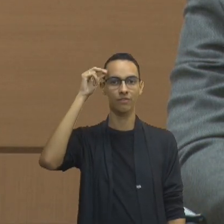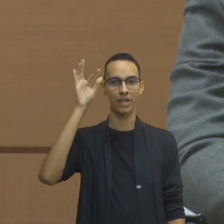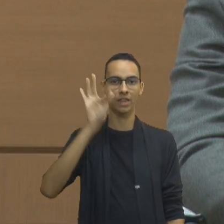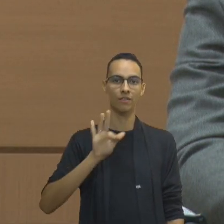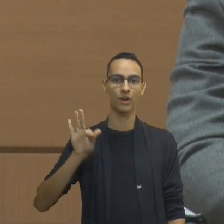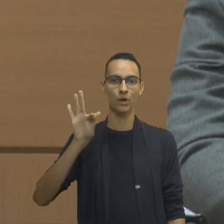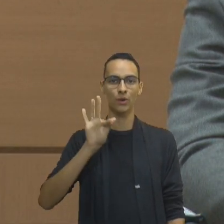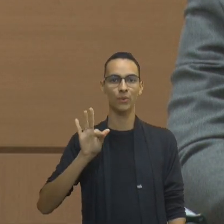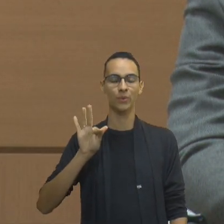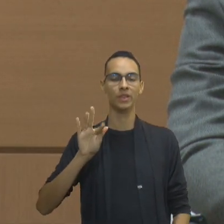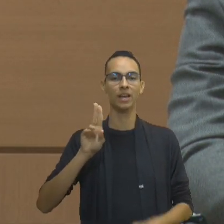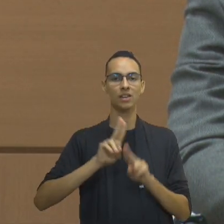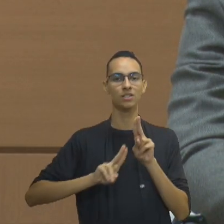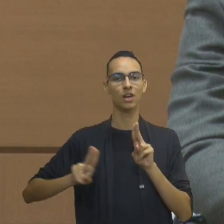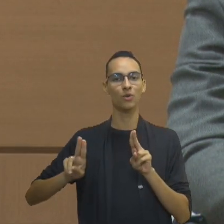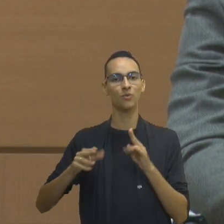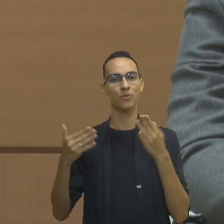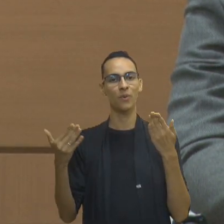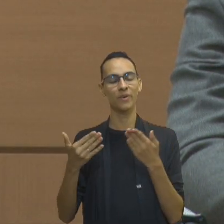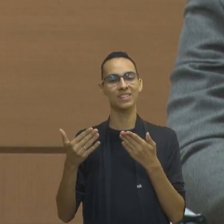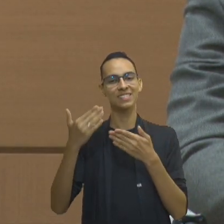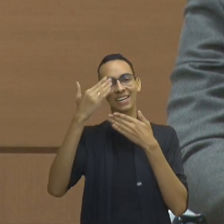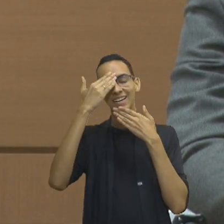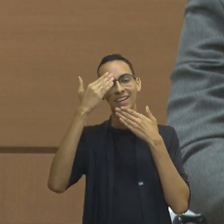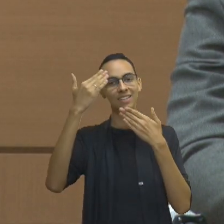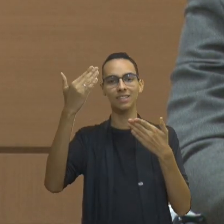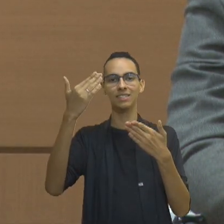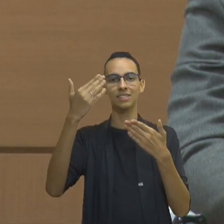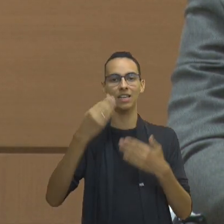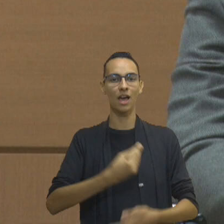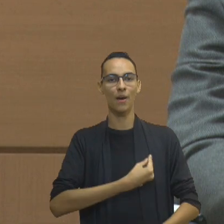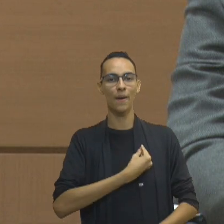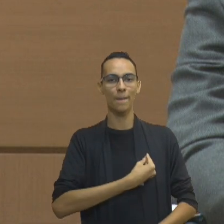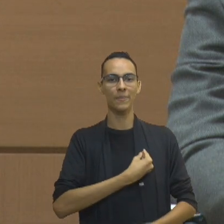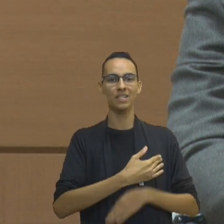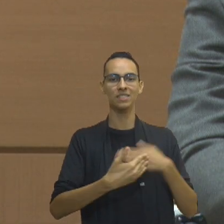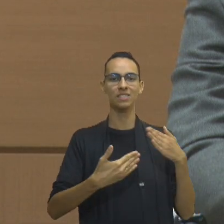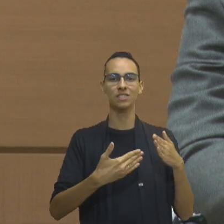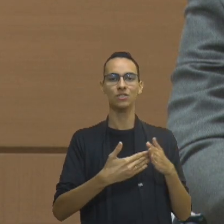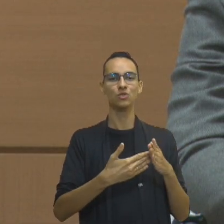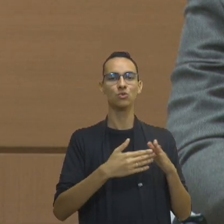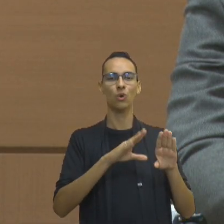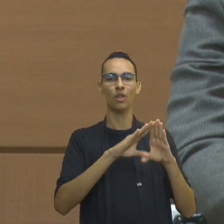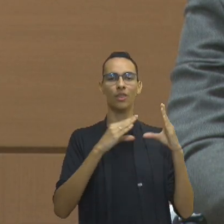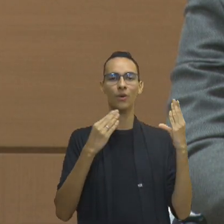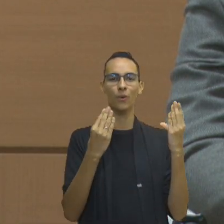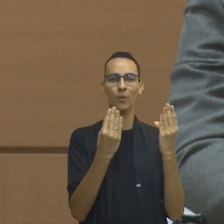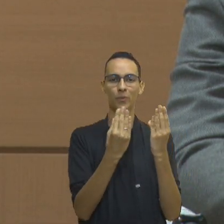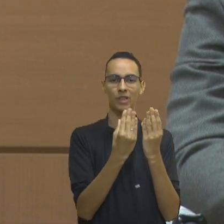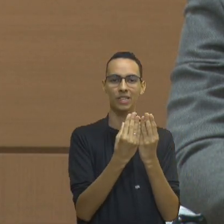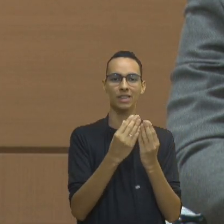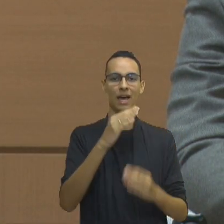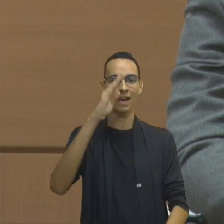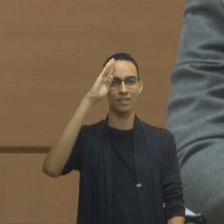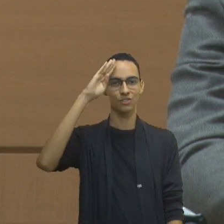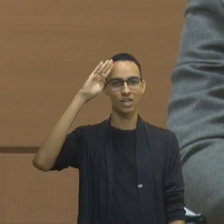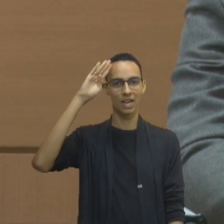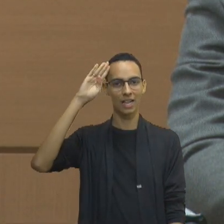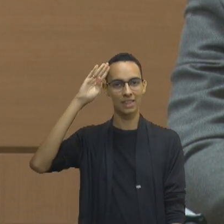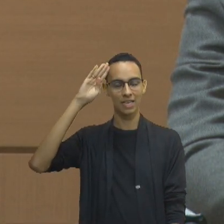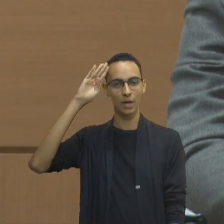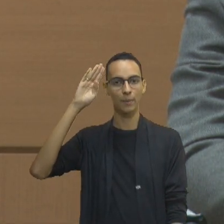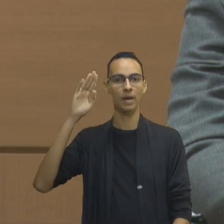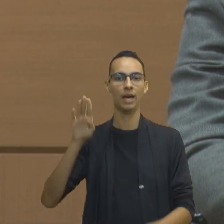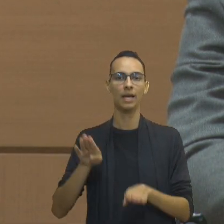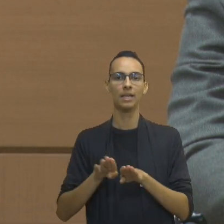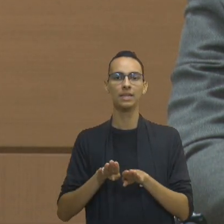Quero agradecer a presença de toda a comunidade acadêmica, dos veículos de imprensa e dos